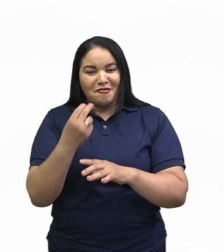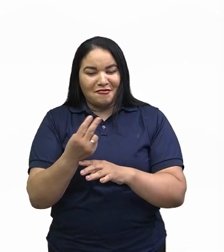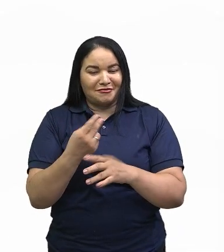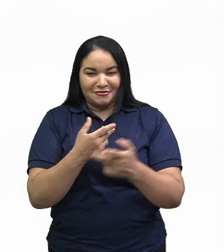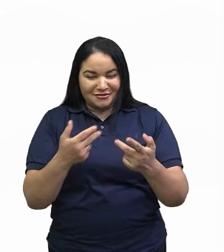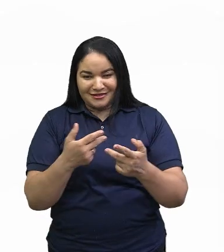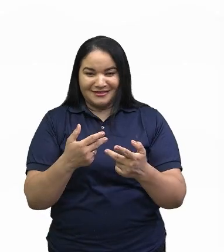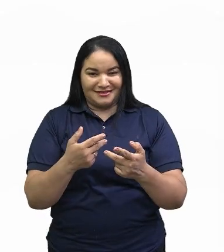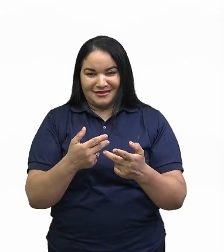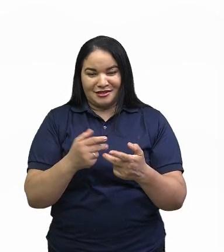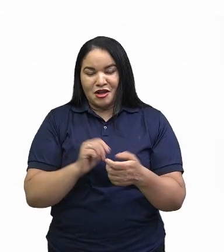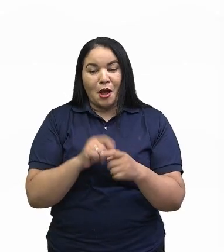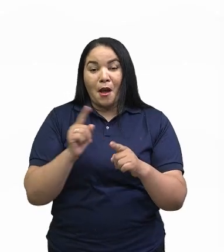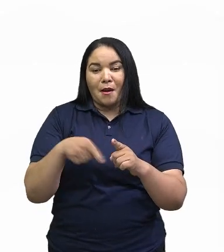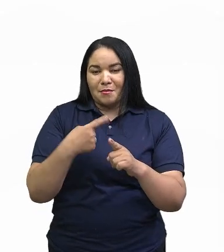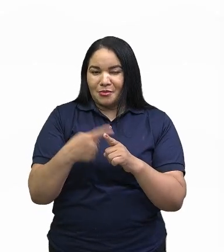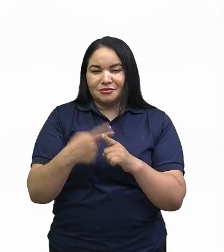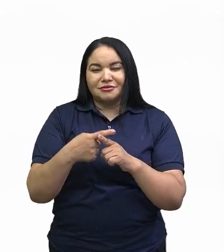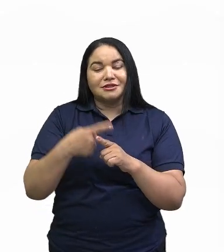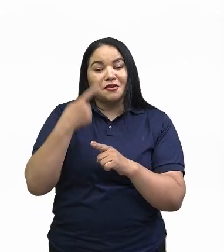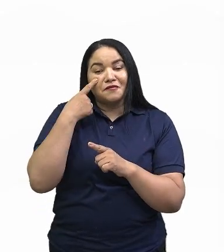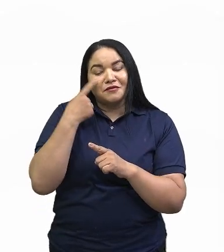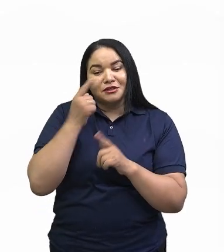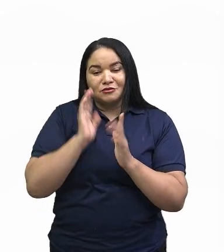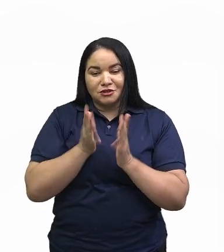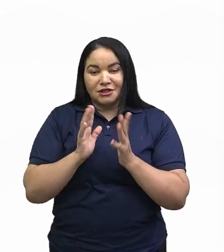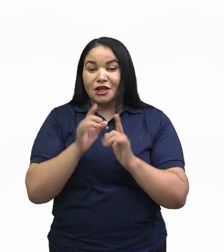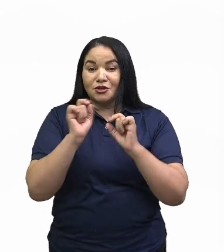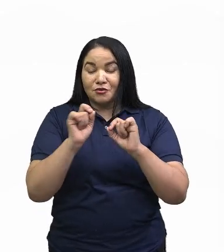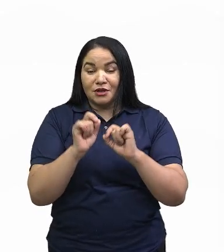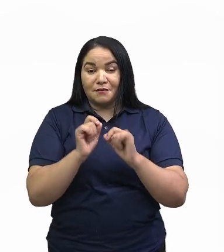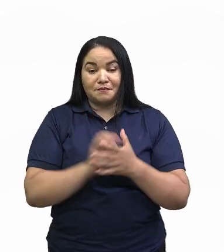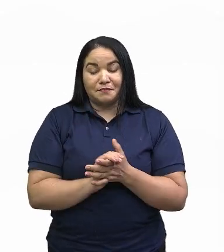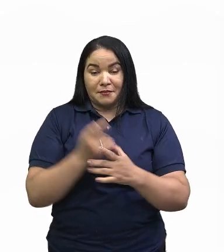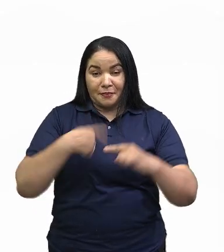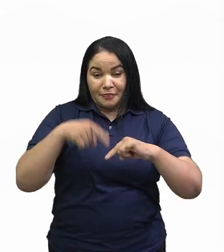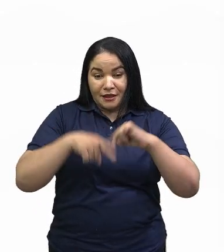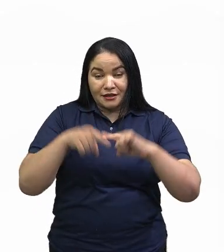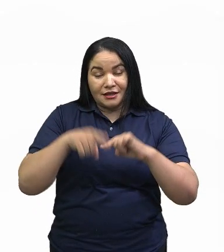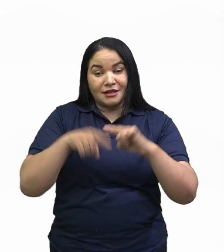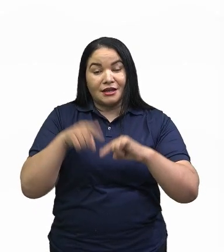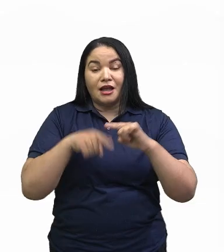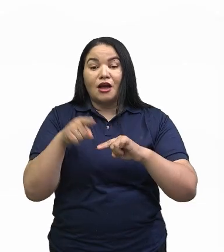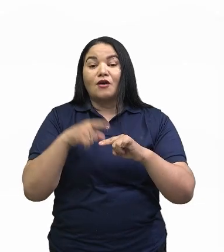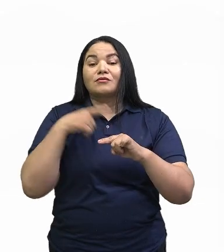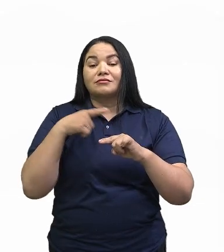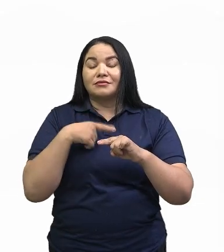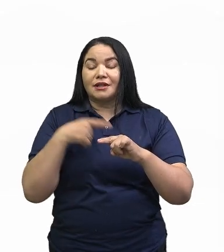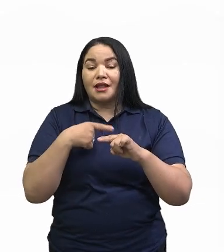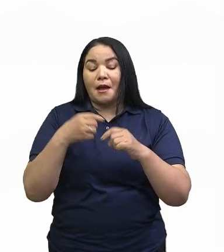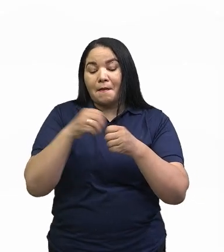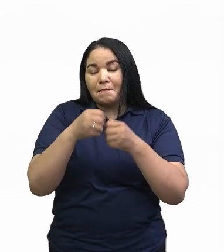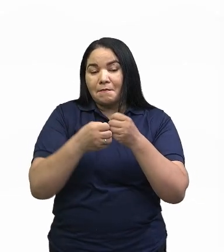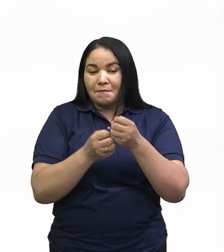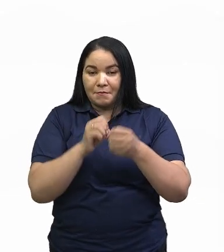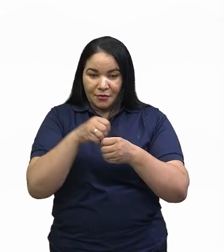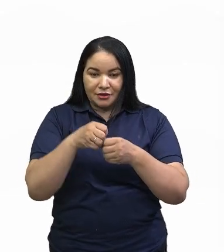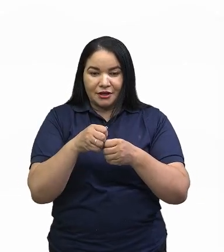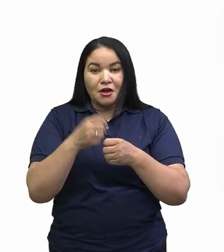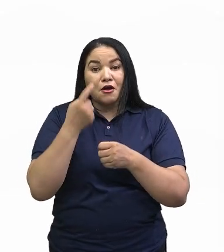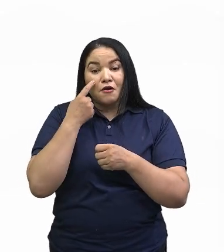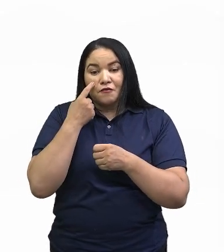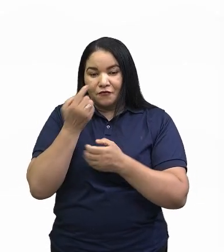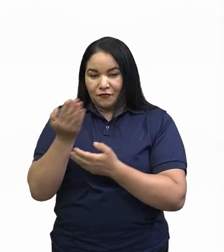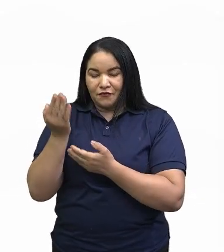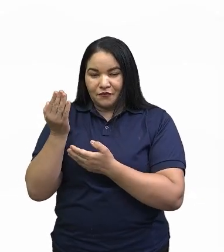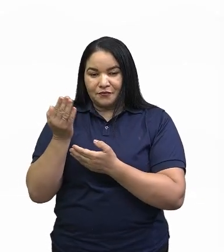coisa? Não, é porque nós já vimos que cada corpo sólido ele possui moléculas. Aí você tem essa imagem